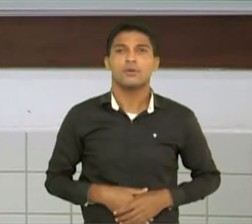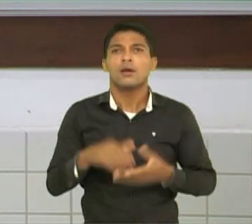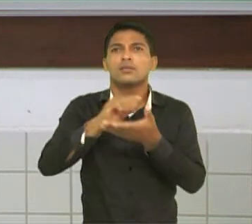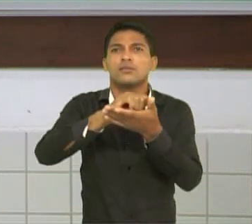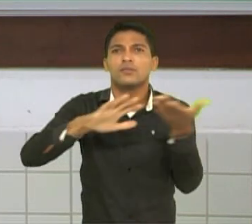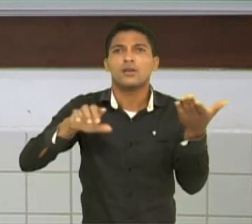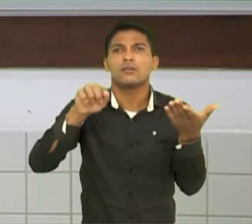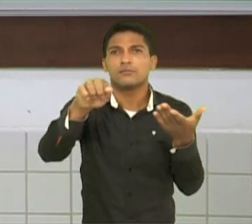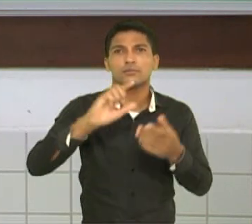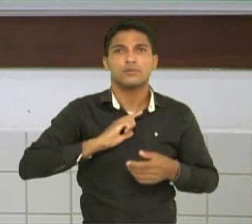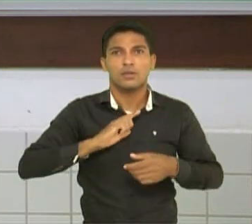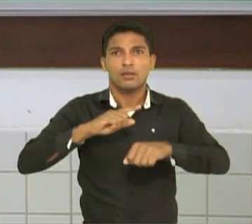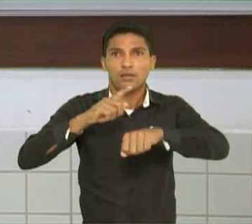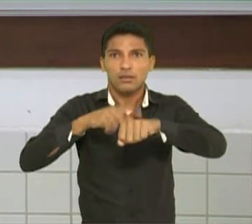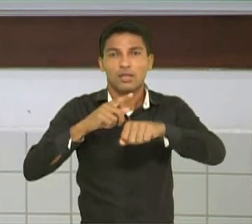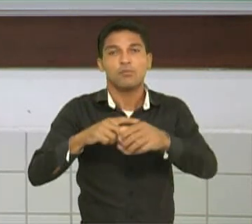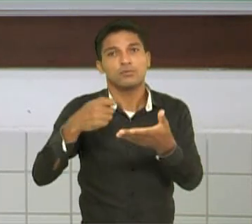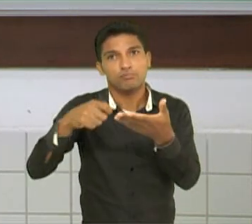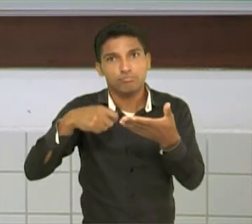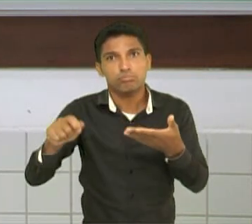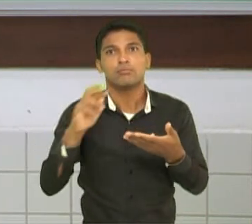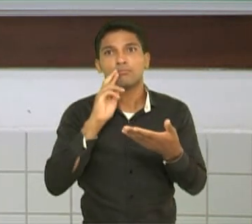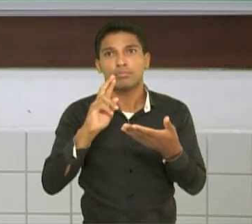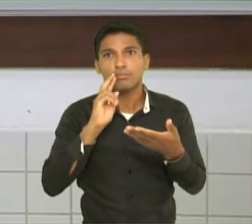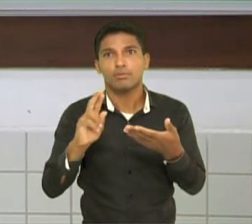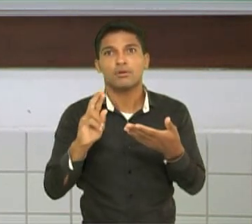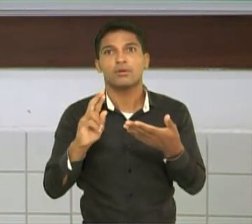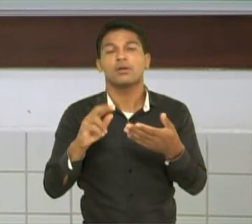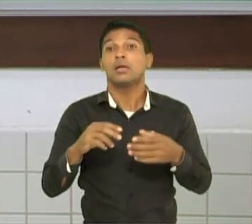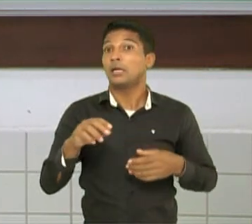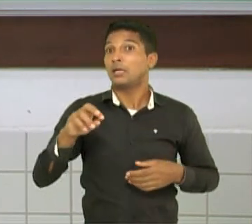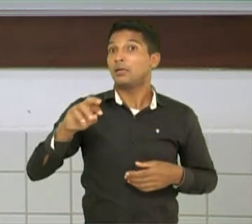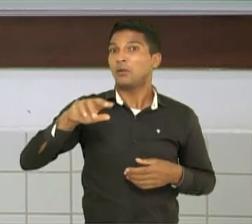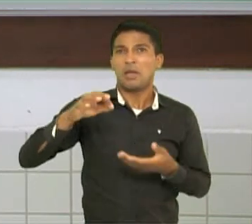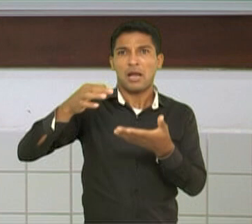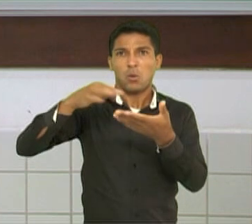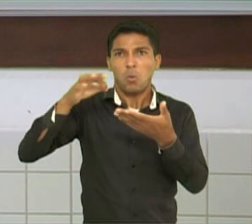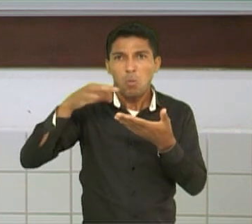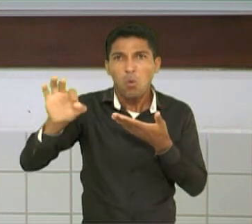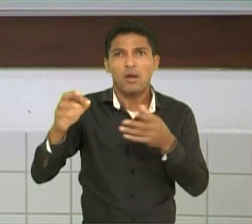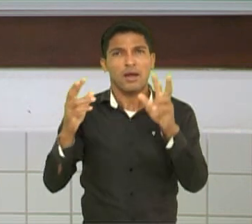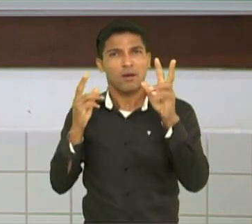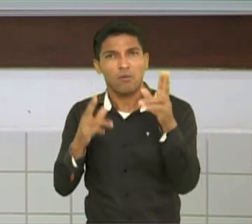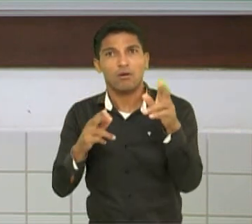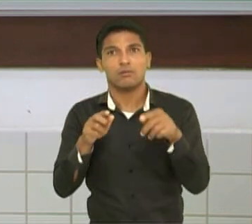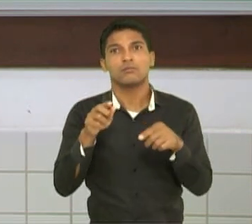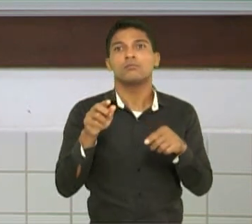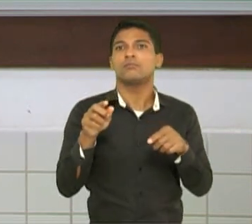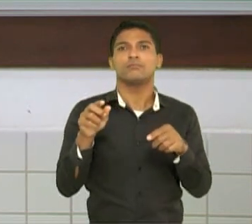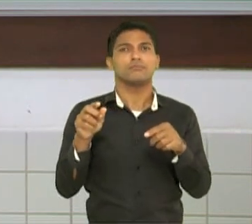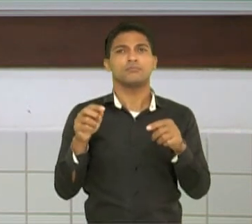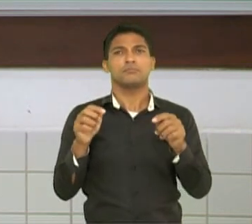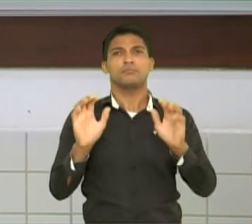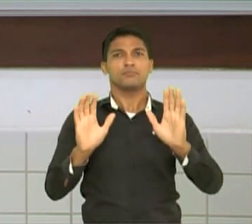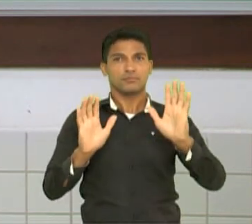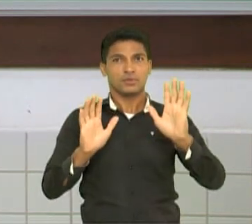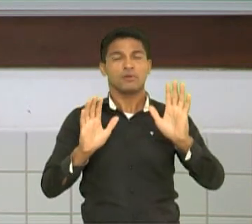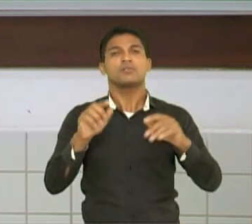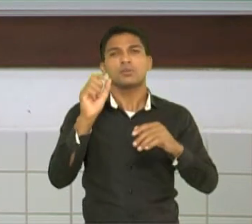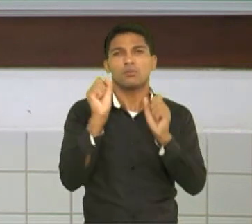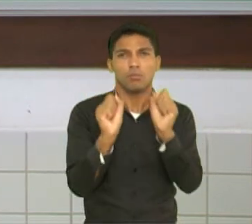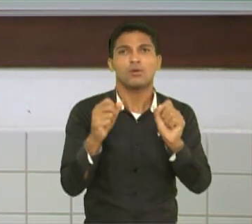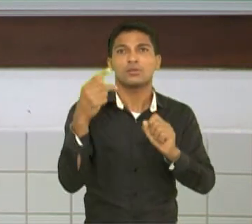para executar, para escrever, não há uma correção necessariamente correta, embora com o seu professor você pode